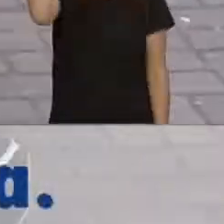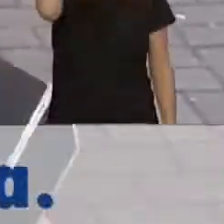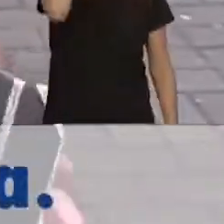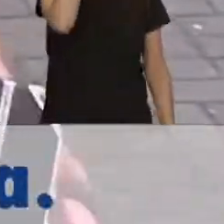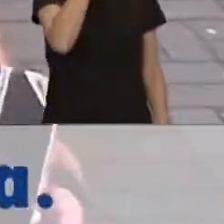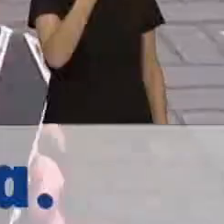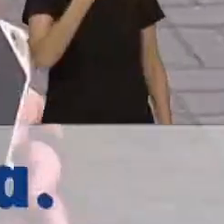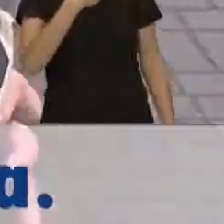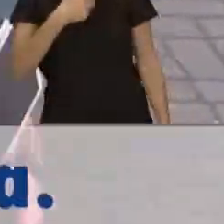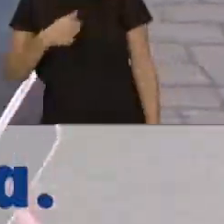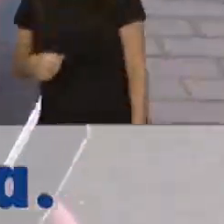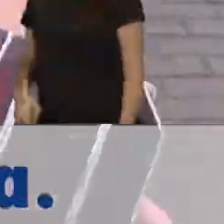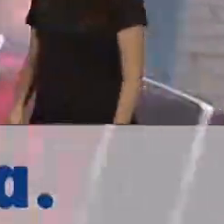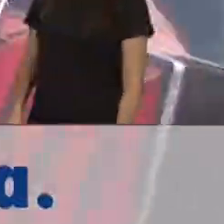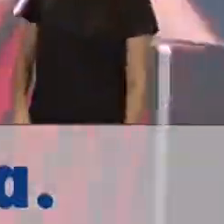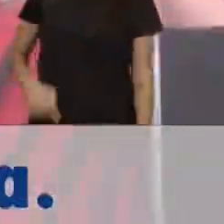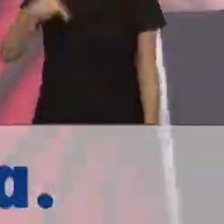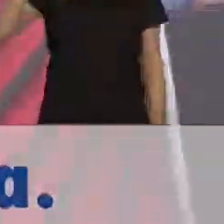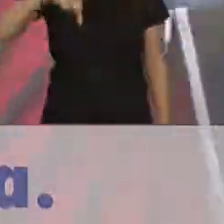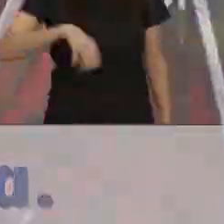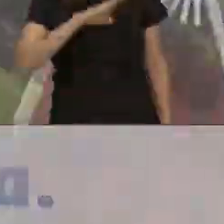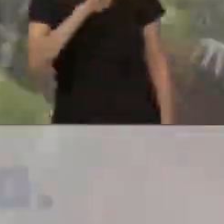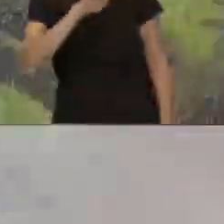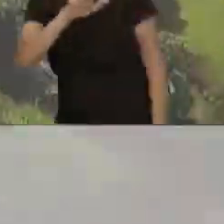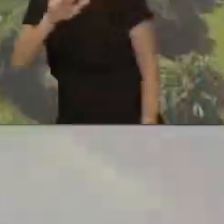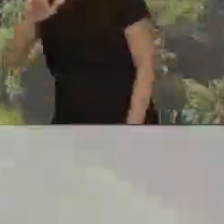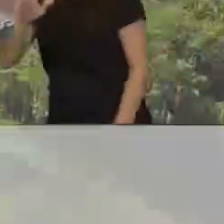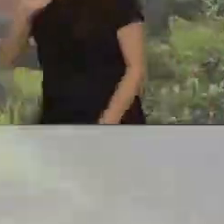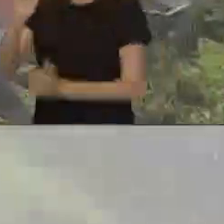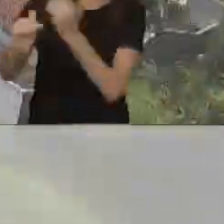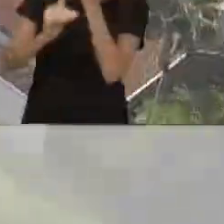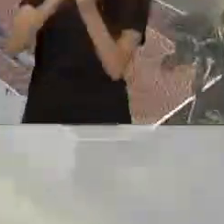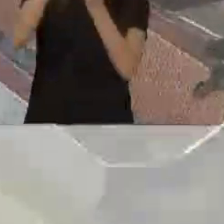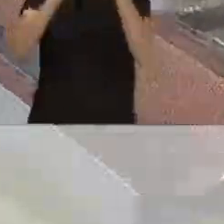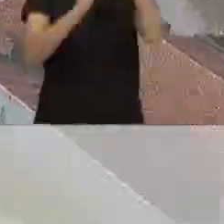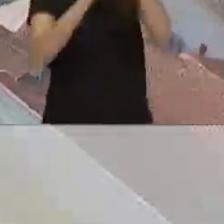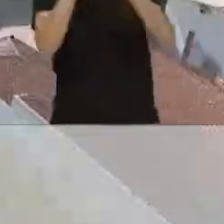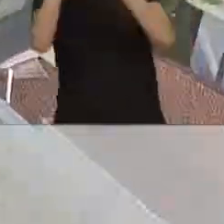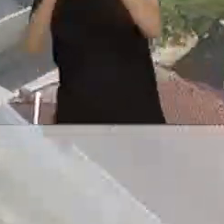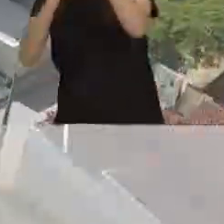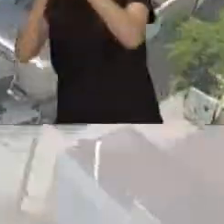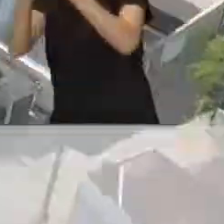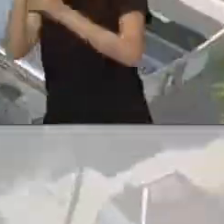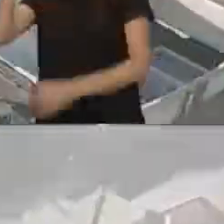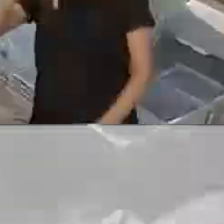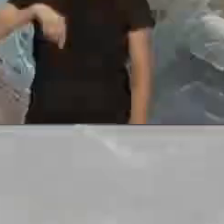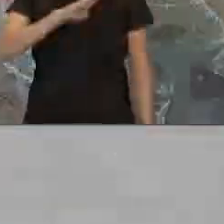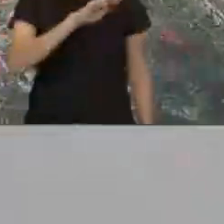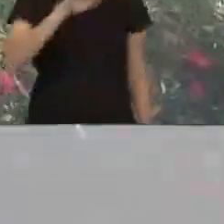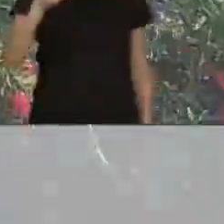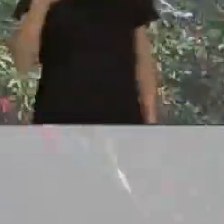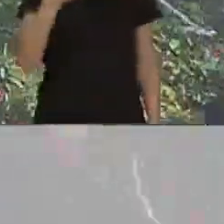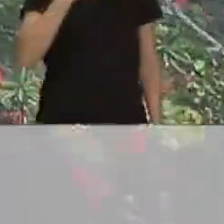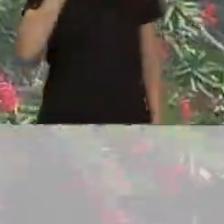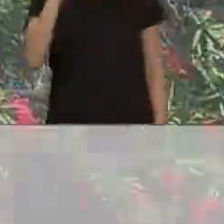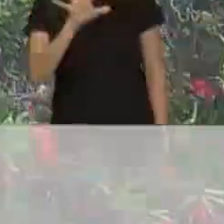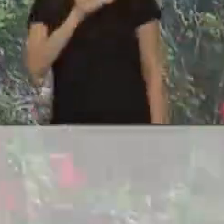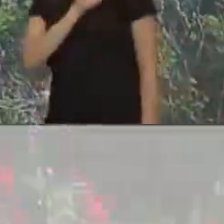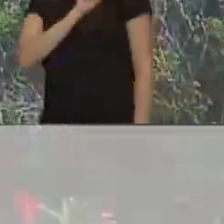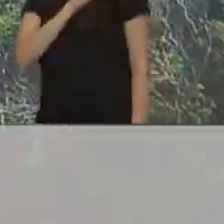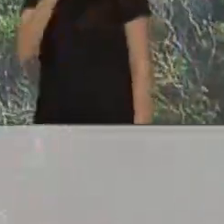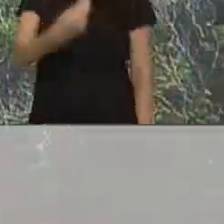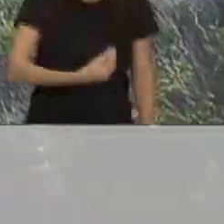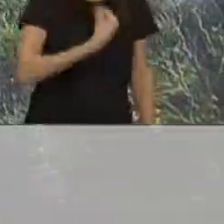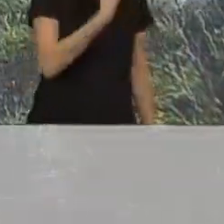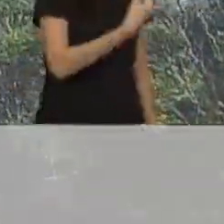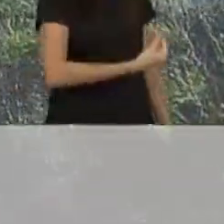está plantada. O progresso mora aqui, Blumenau és